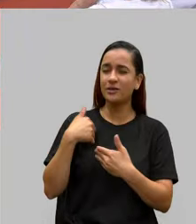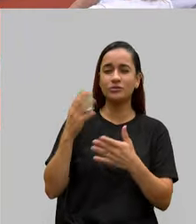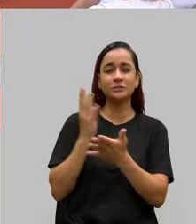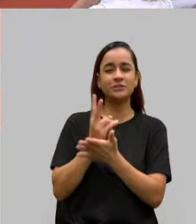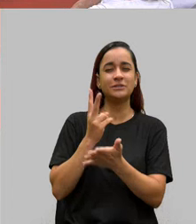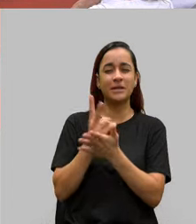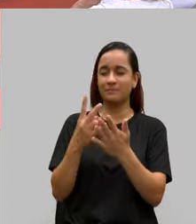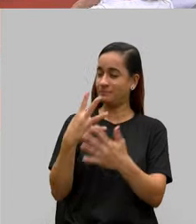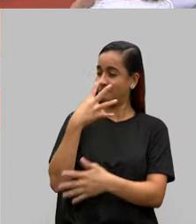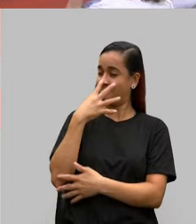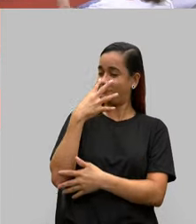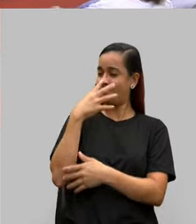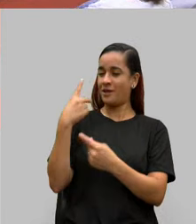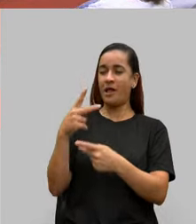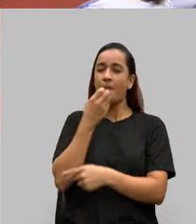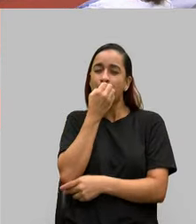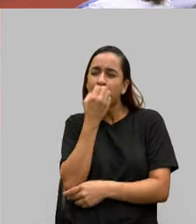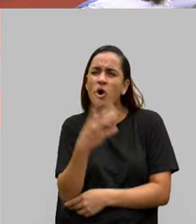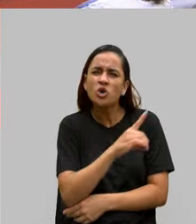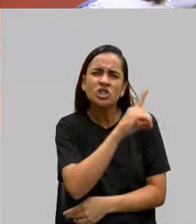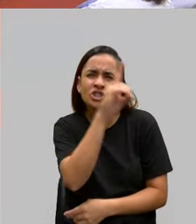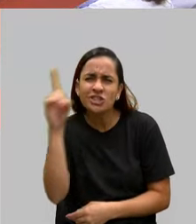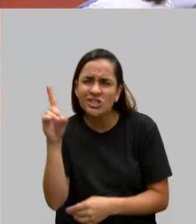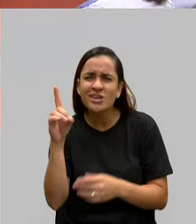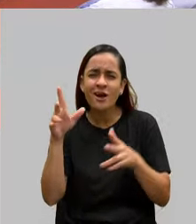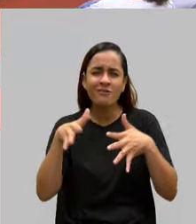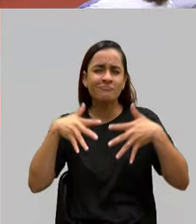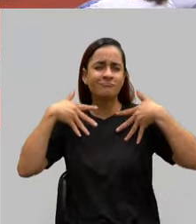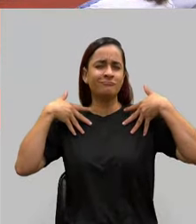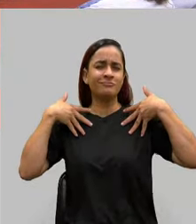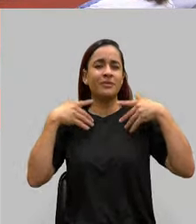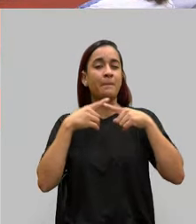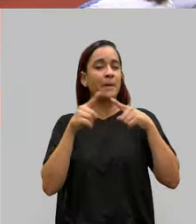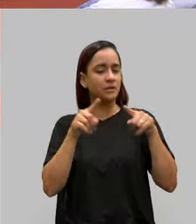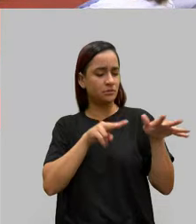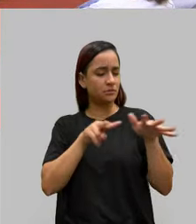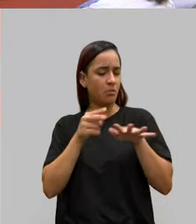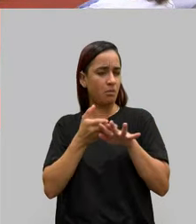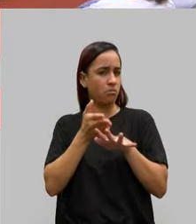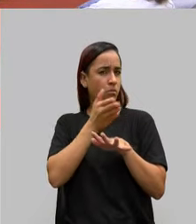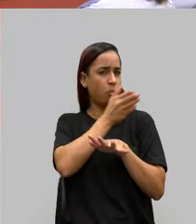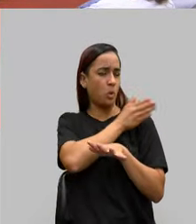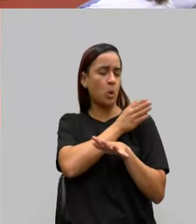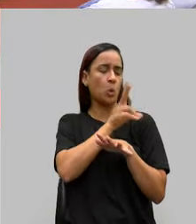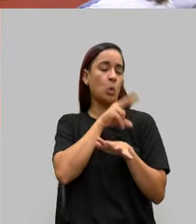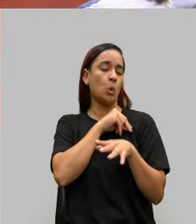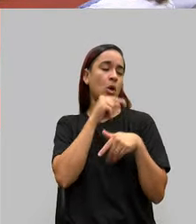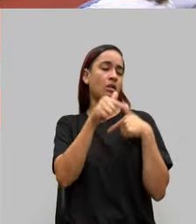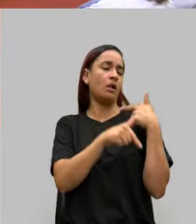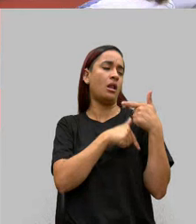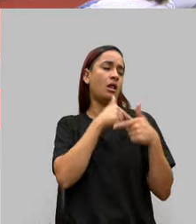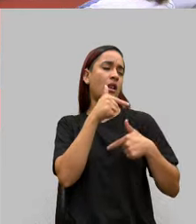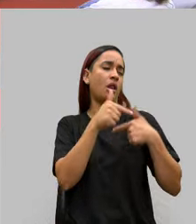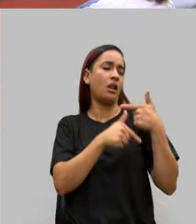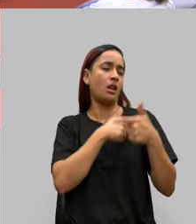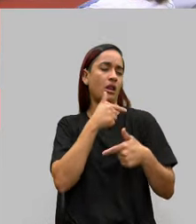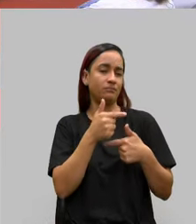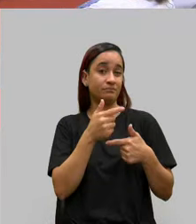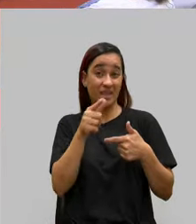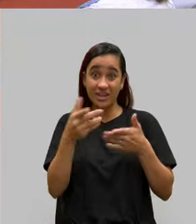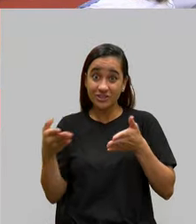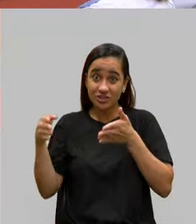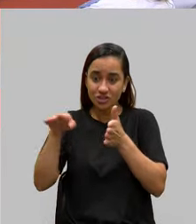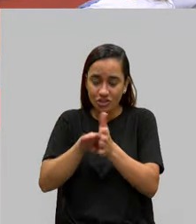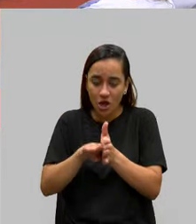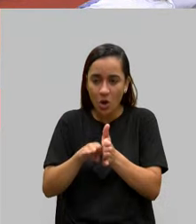aqui depois de uma semana Cheia de trabalho apertadíssimo Ela chegou aqui dando um bom dia eu falei assim Será que a Beatriz